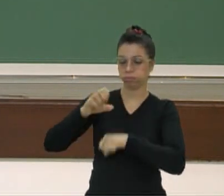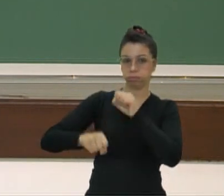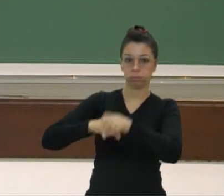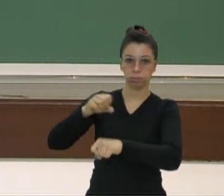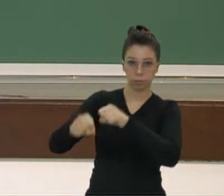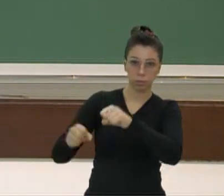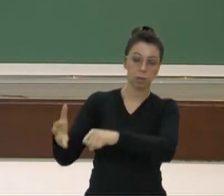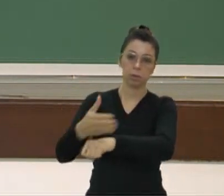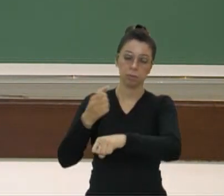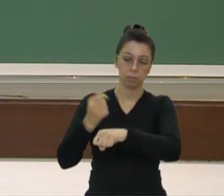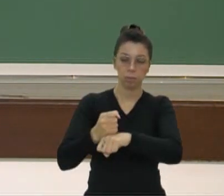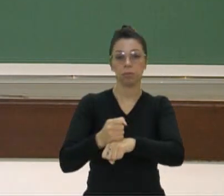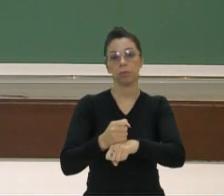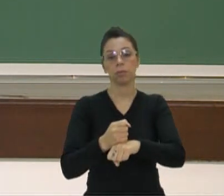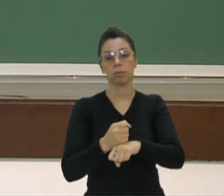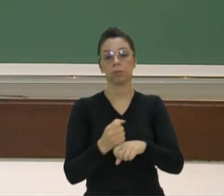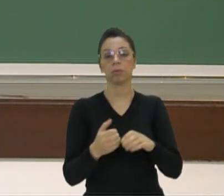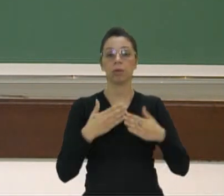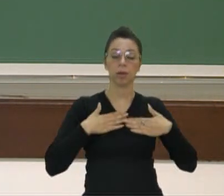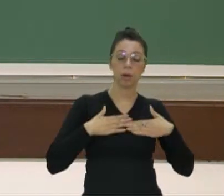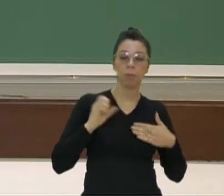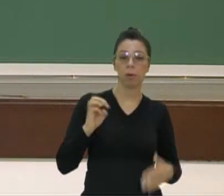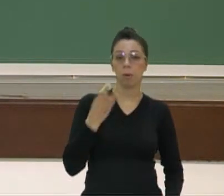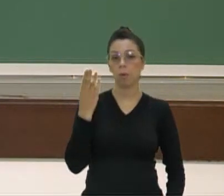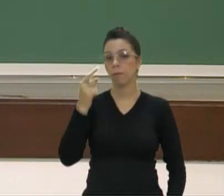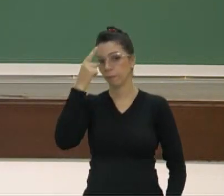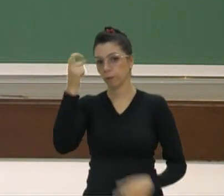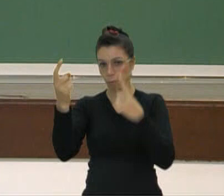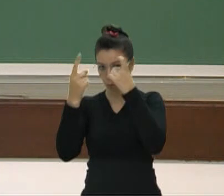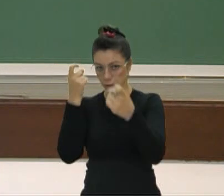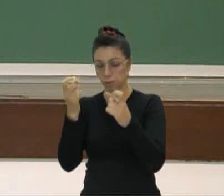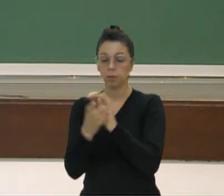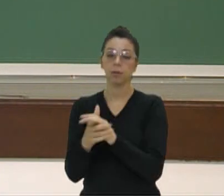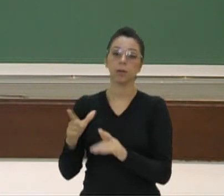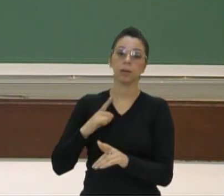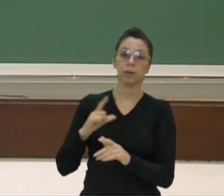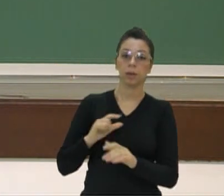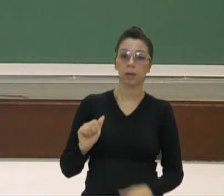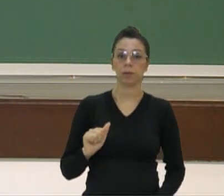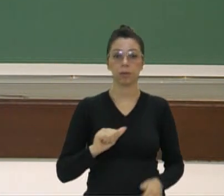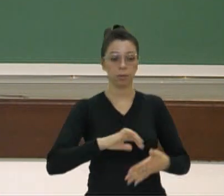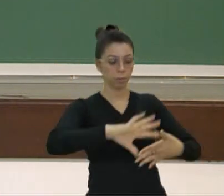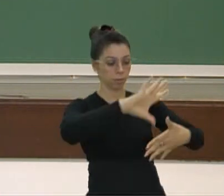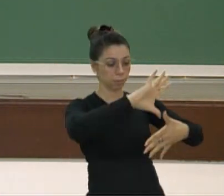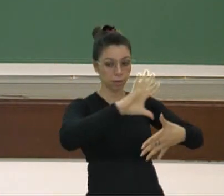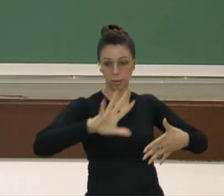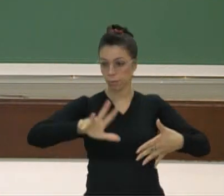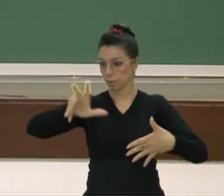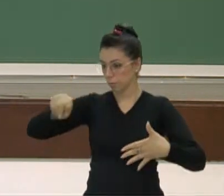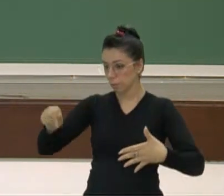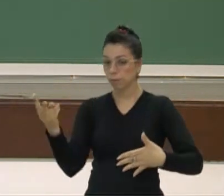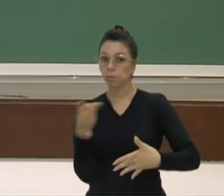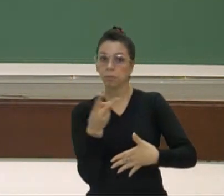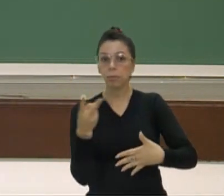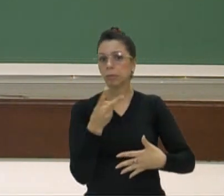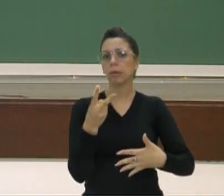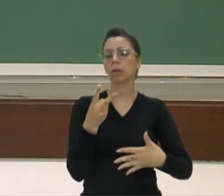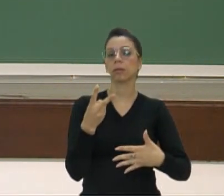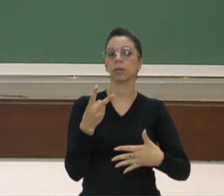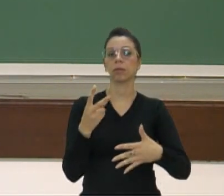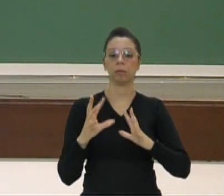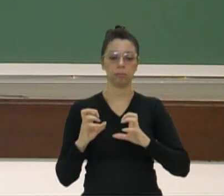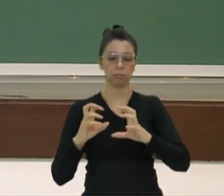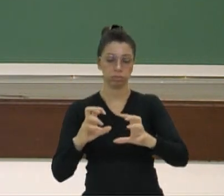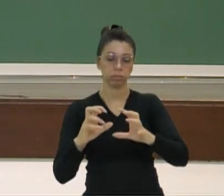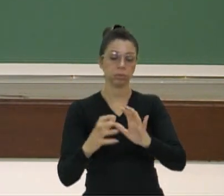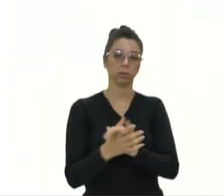ser dramática ou não, nós vamos ter as tensões. Vimos que tanto o continente americano quanto o africano tem essas tensões. No